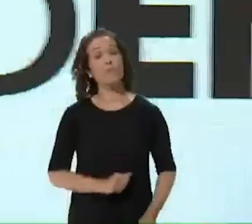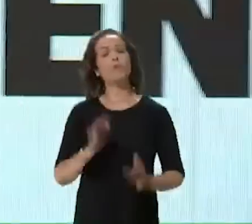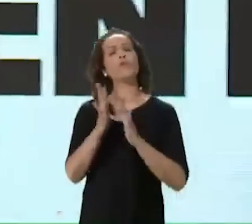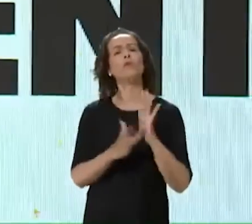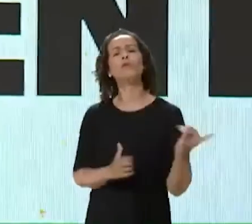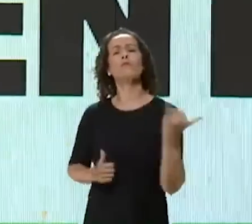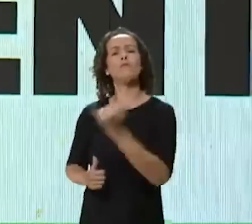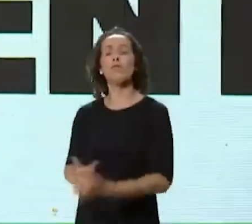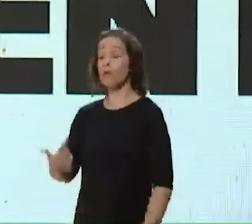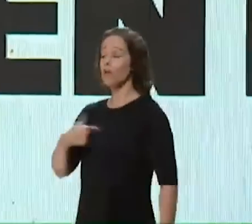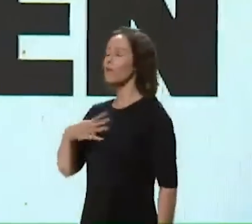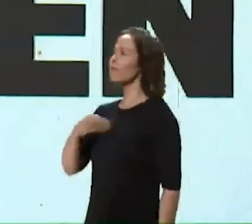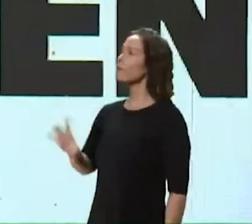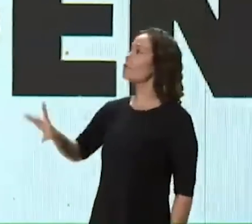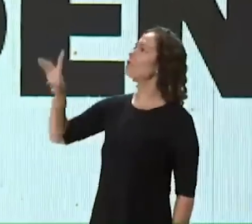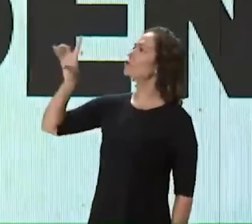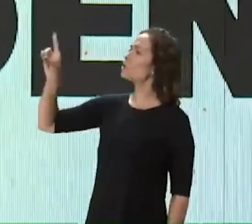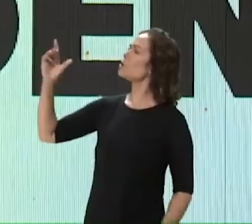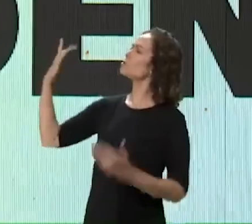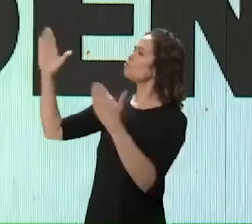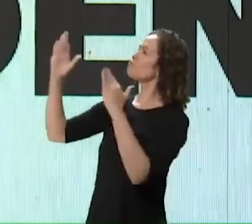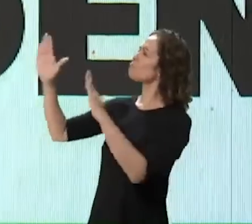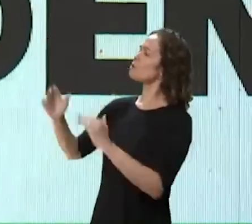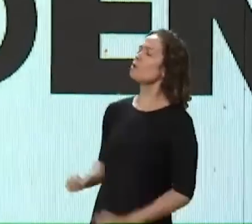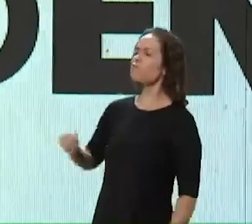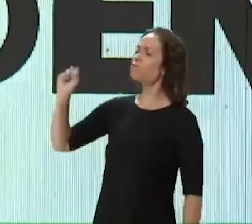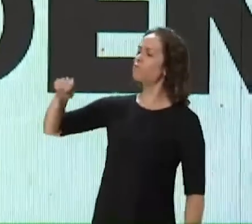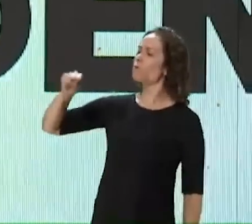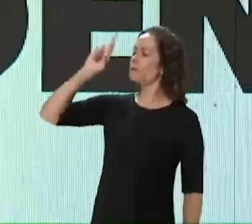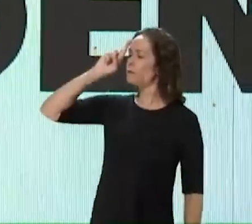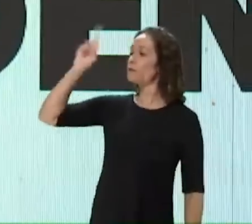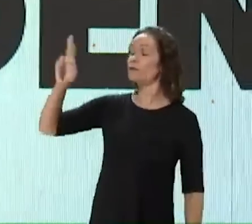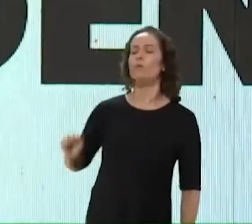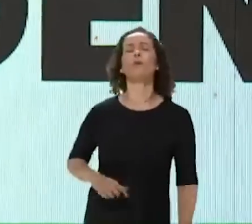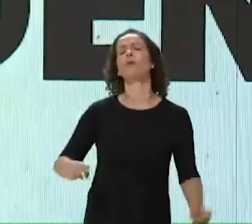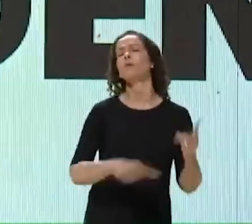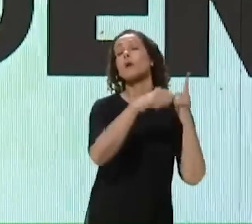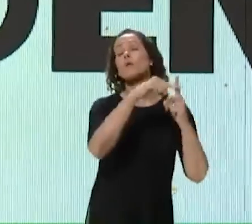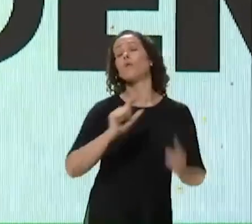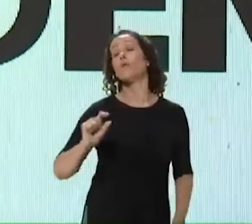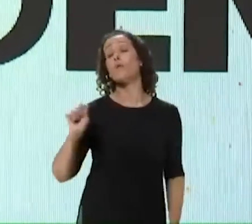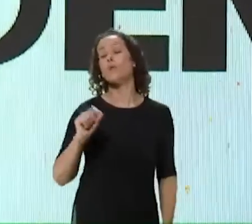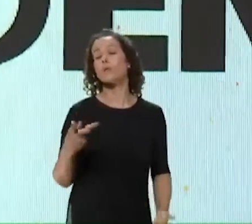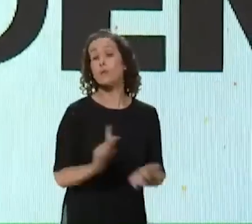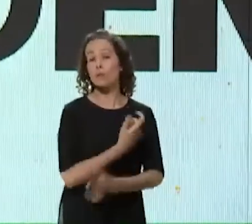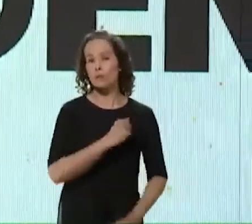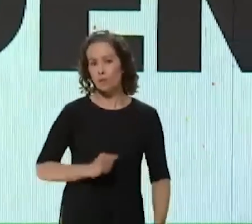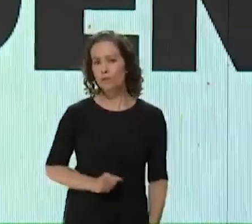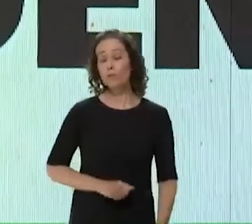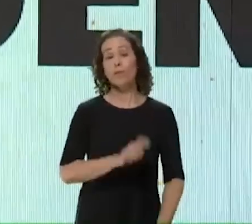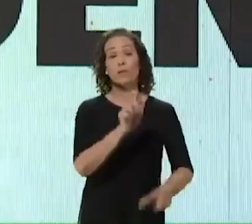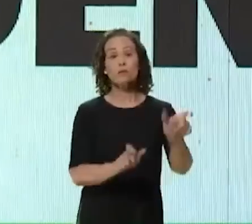eu sou o Filho do Deus bendito. Sim, Senhor. Olha na cruz o que aconteceu com ele. Os que passavam lhe